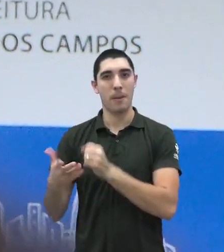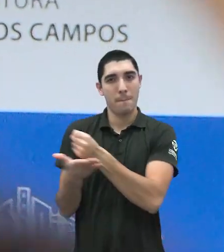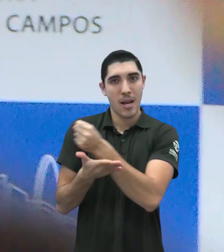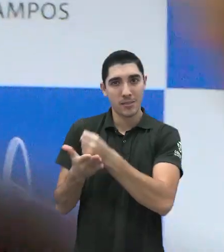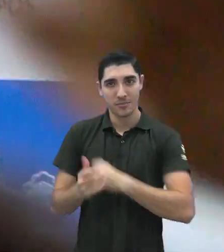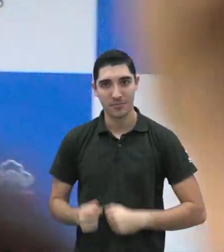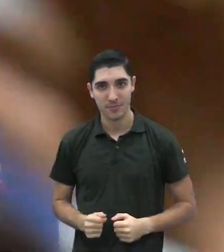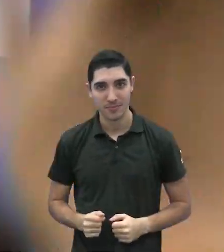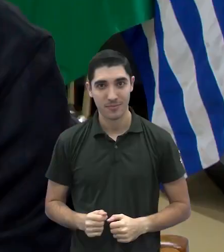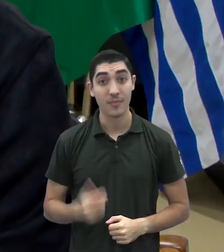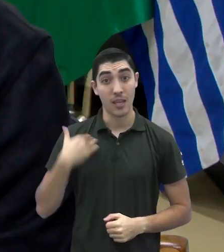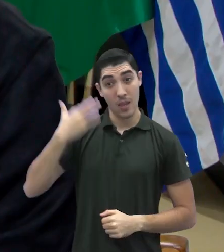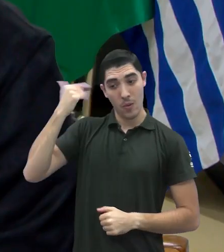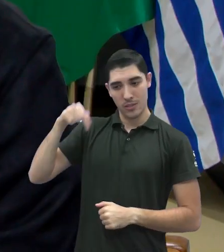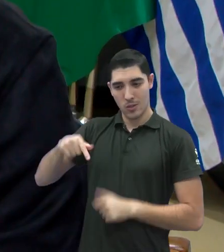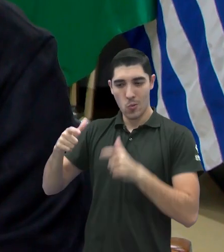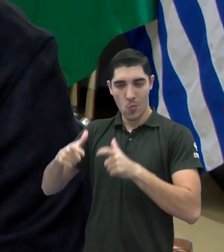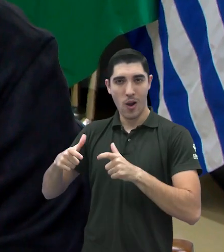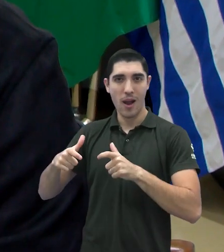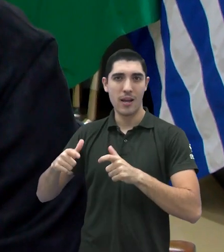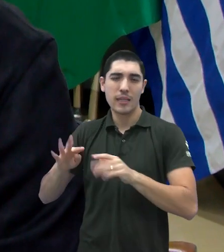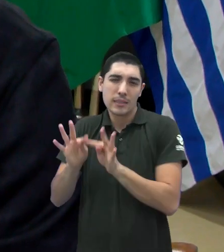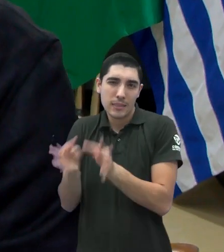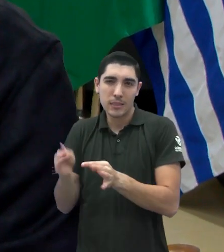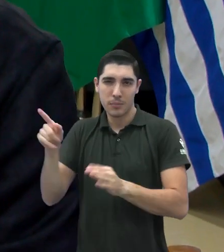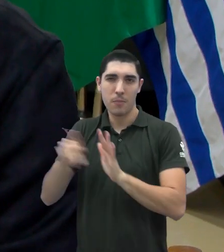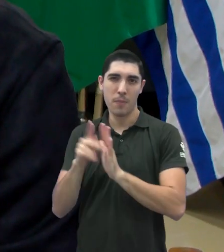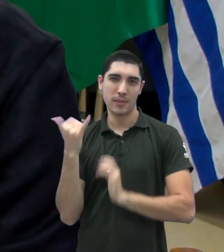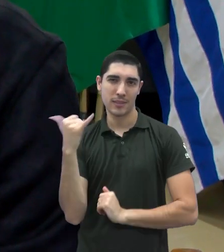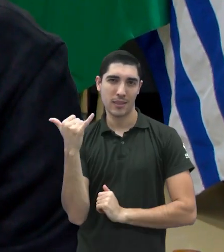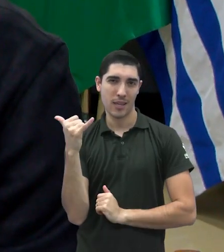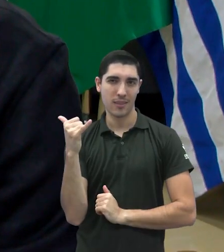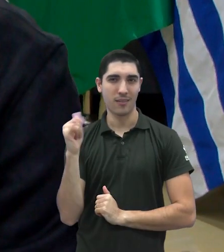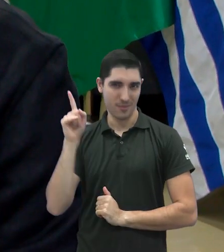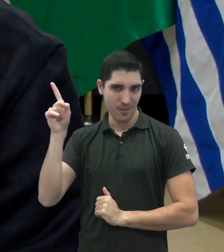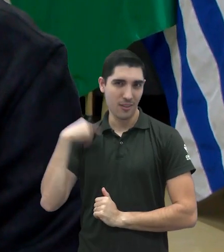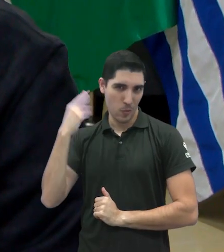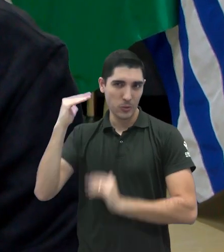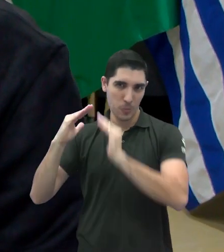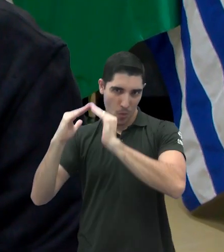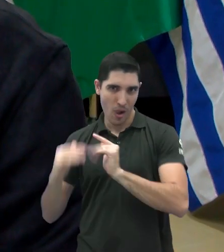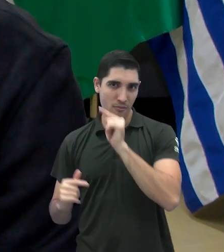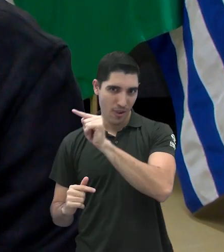primeiro clube na carreira. Eu saí de um lugar bem simples, né, que é lá da Vila Cristina, lá em Santana.